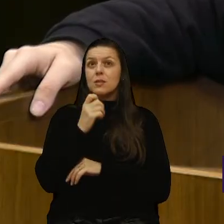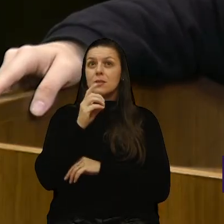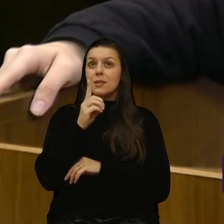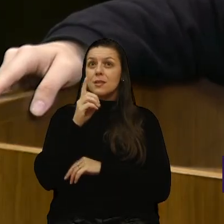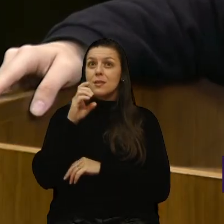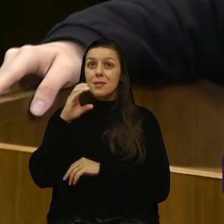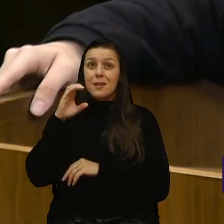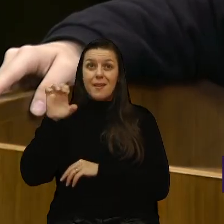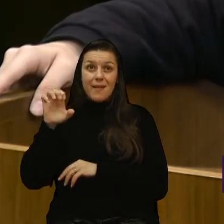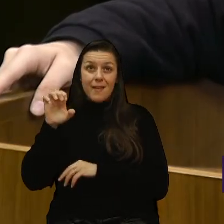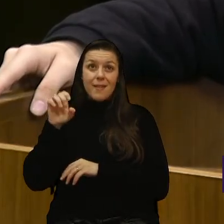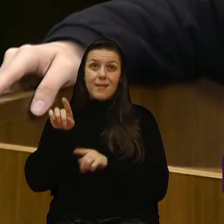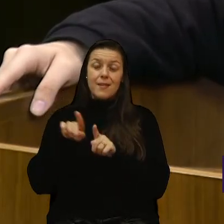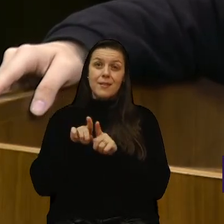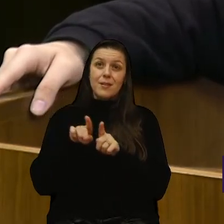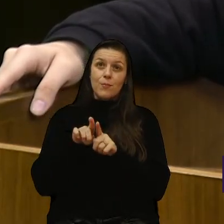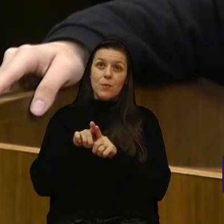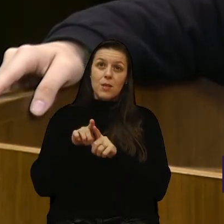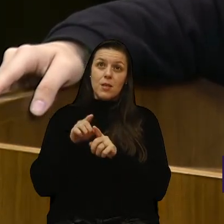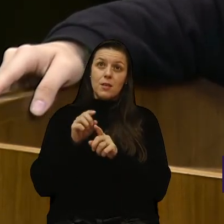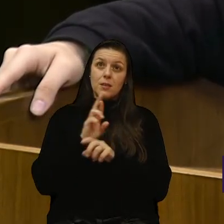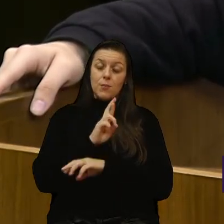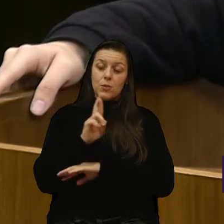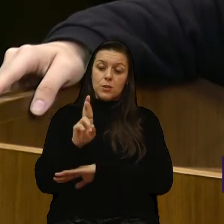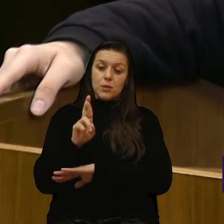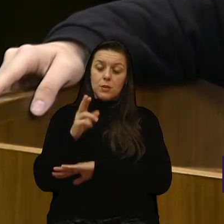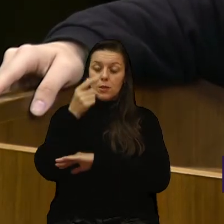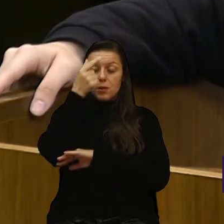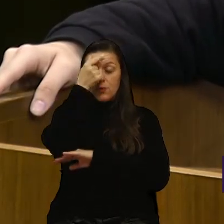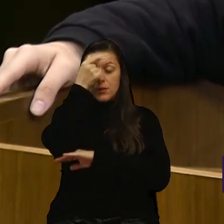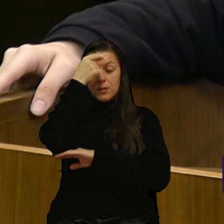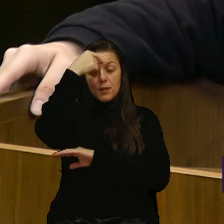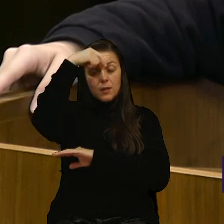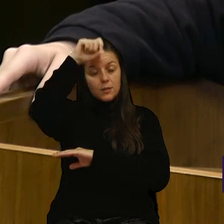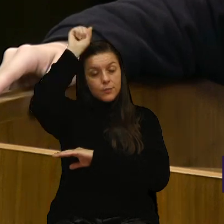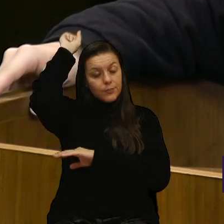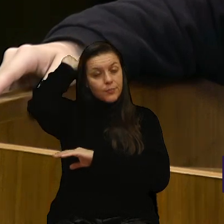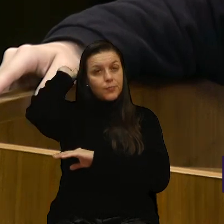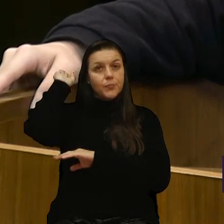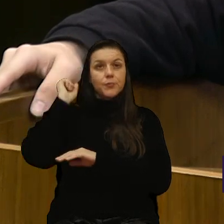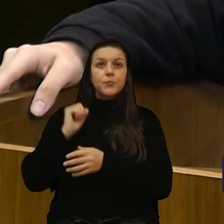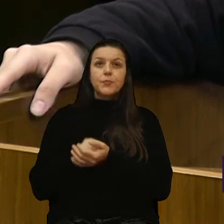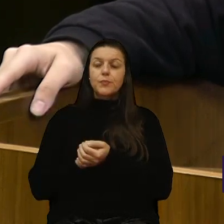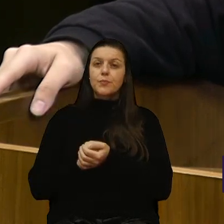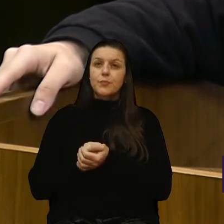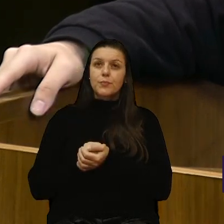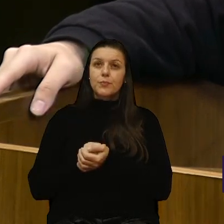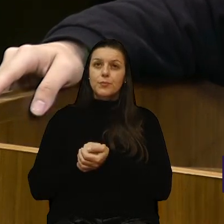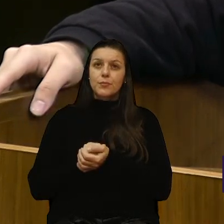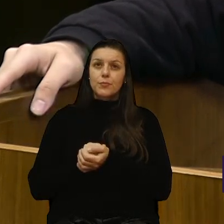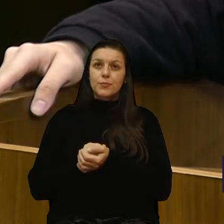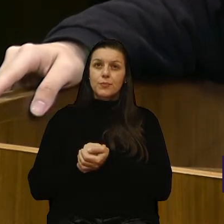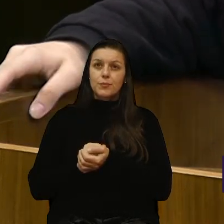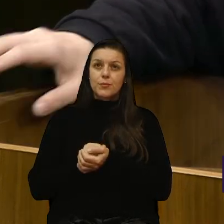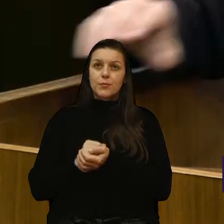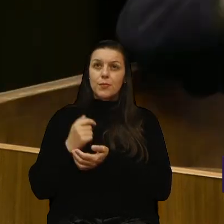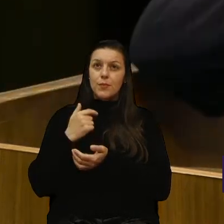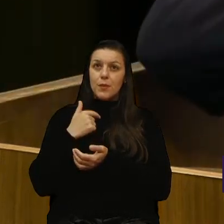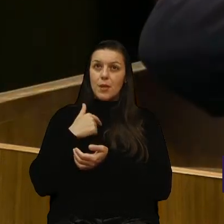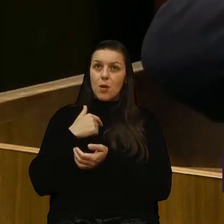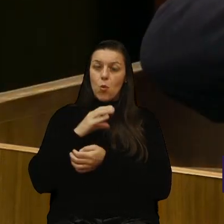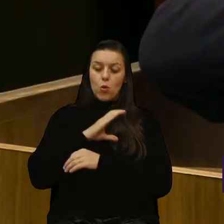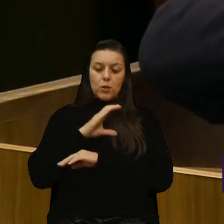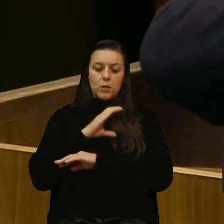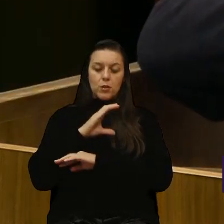DA de Serviço Social, as representações da Universidade de Caxias do Sul. E eu fui